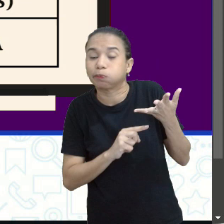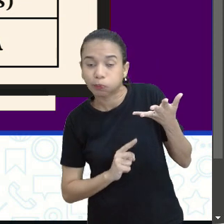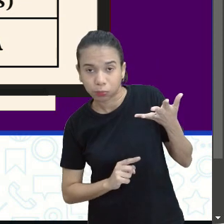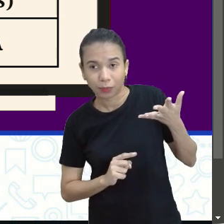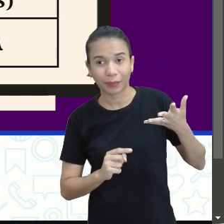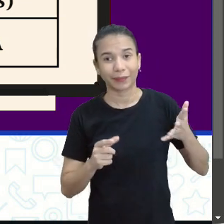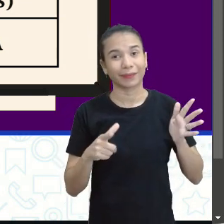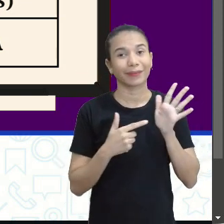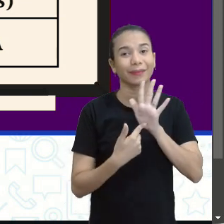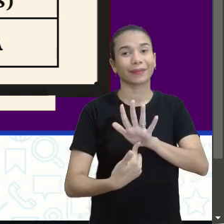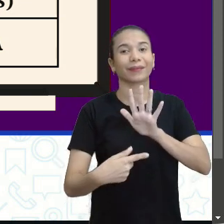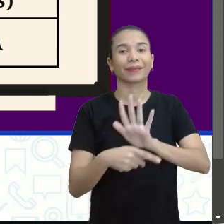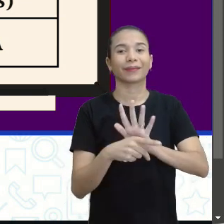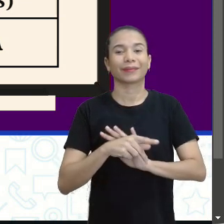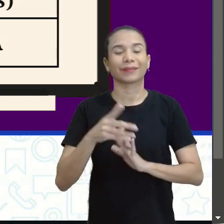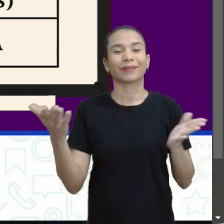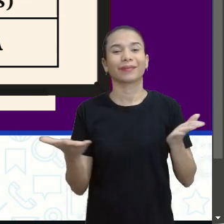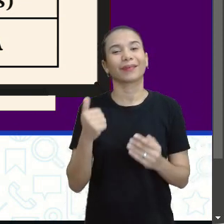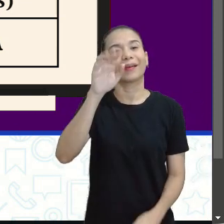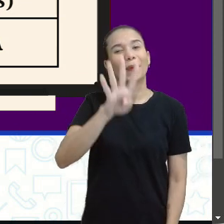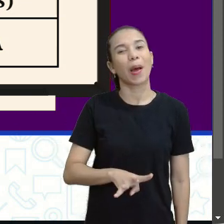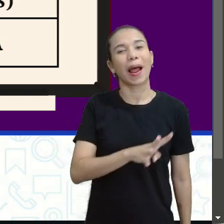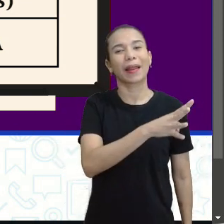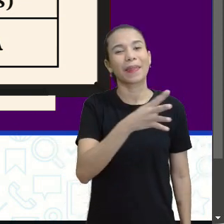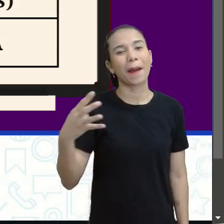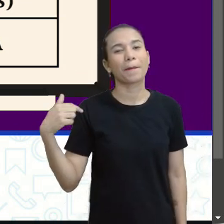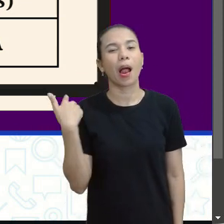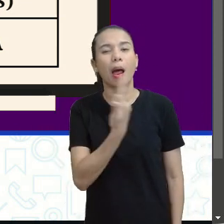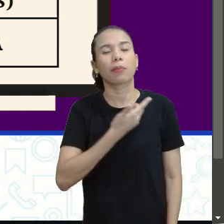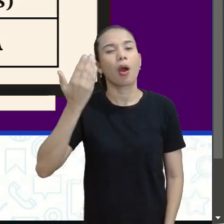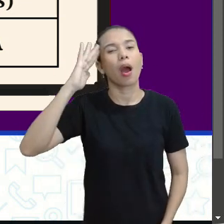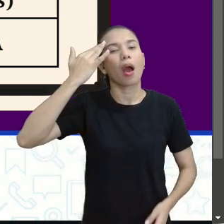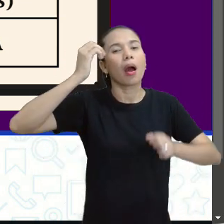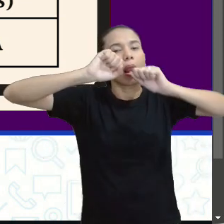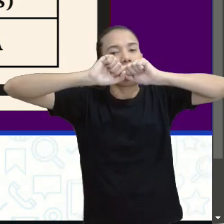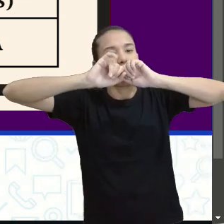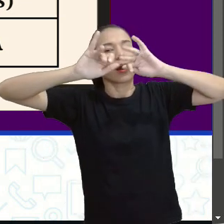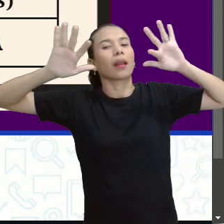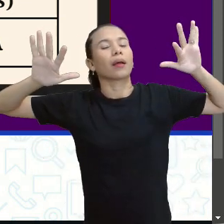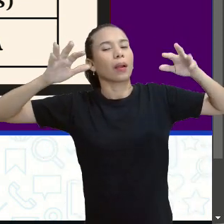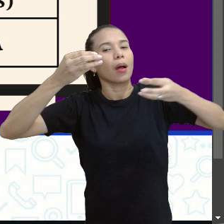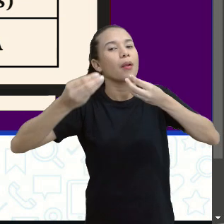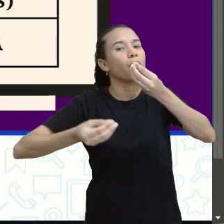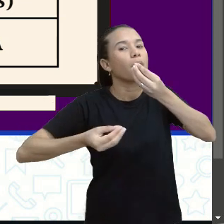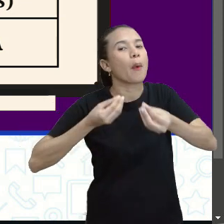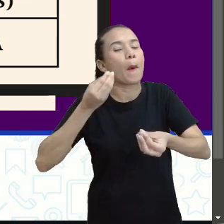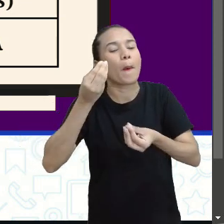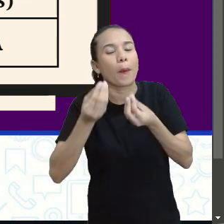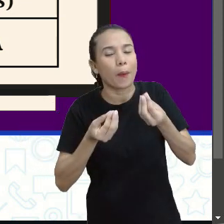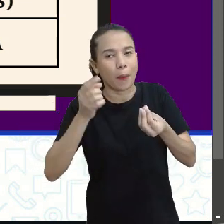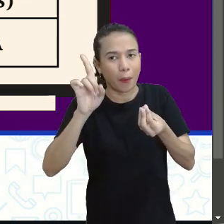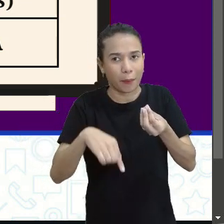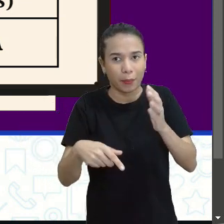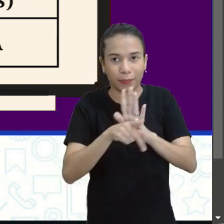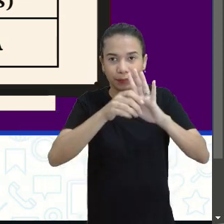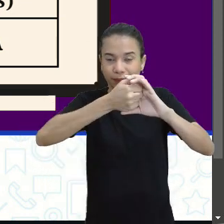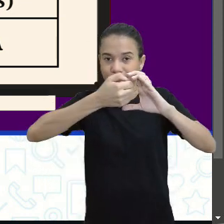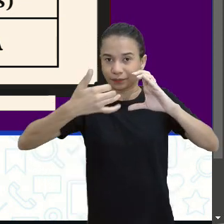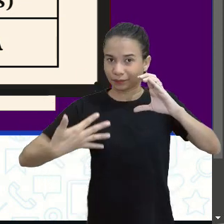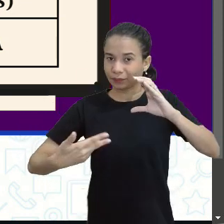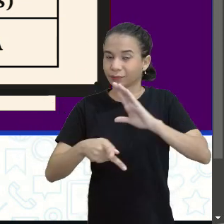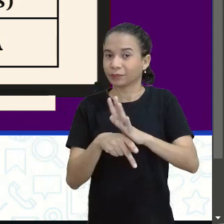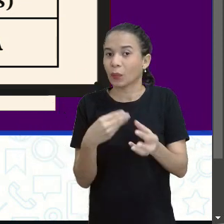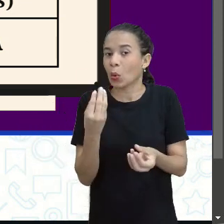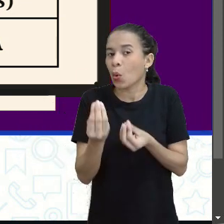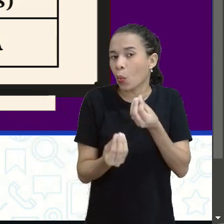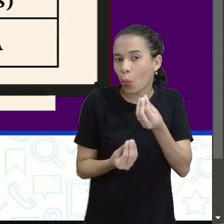ó, trouxe aí uma tabela para a gente poder entender melhor como é que acontece essa classificação, como